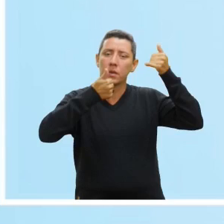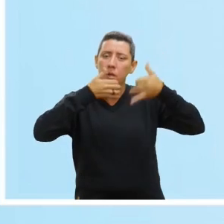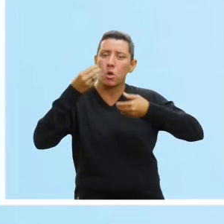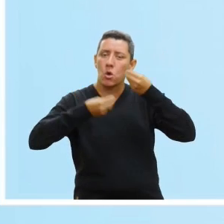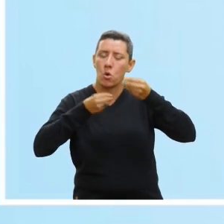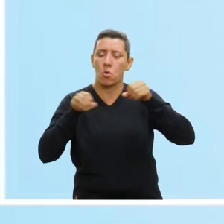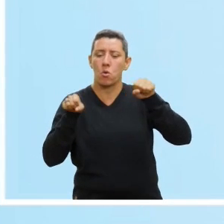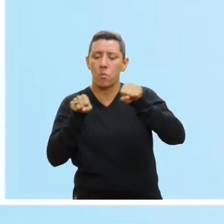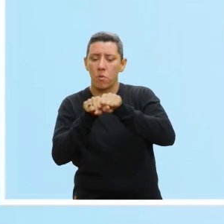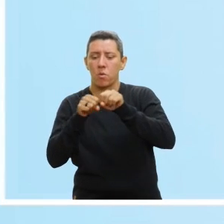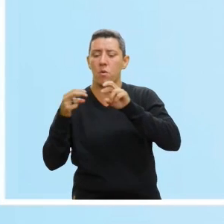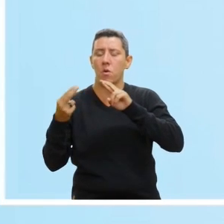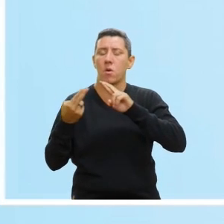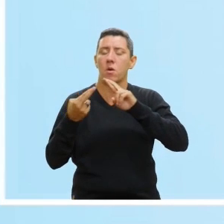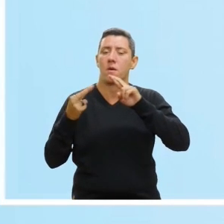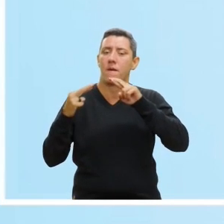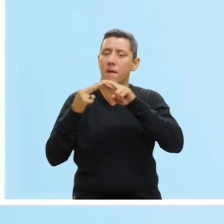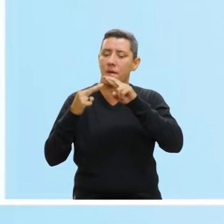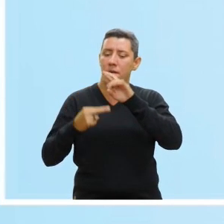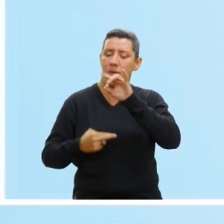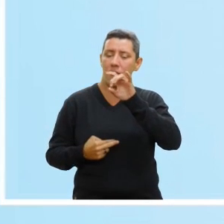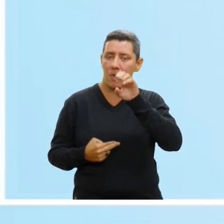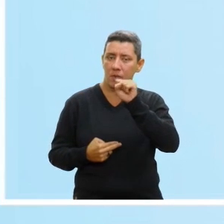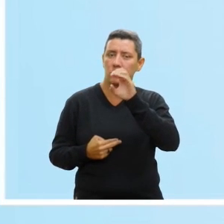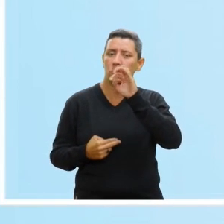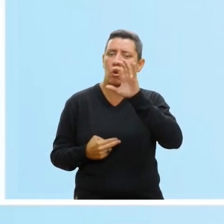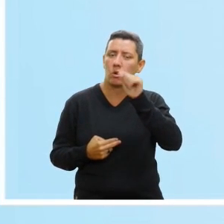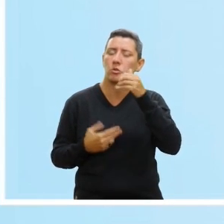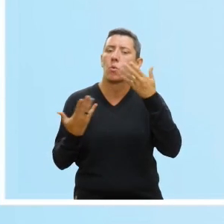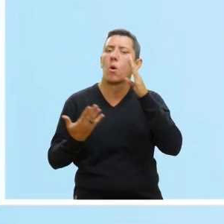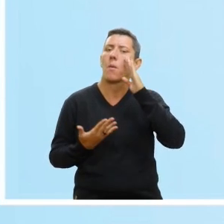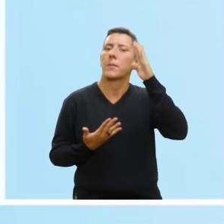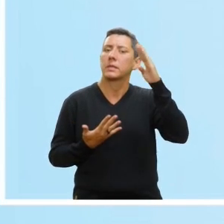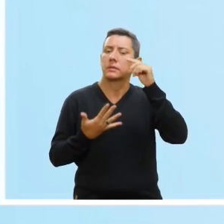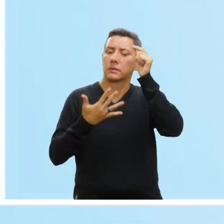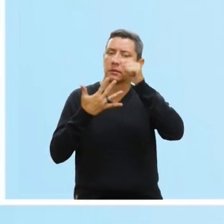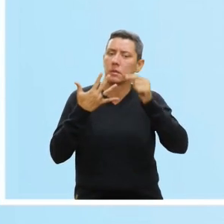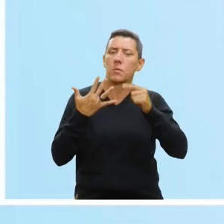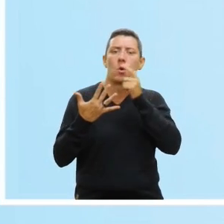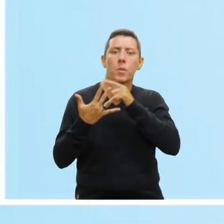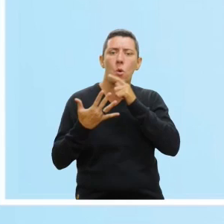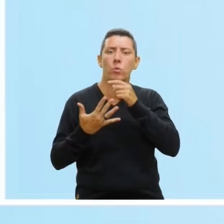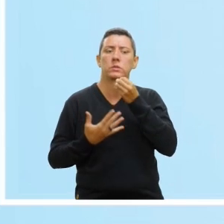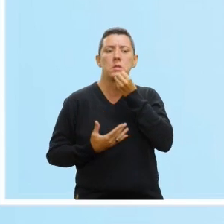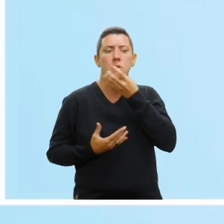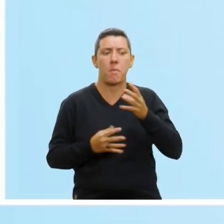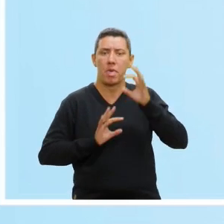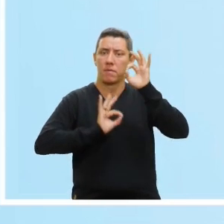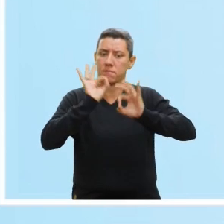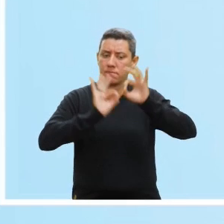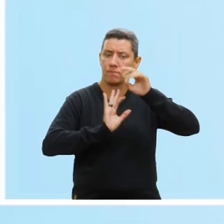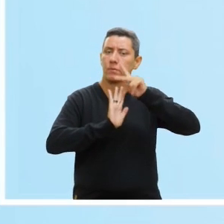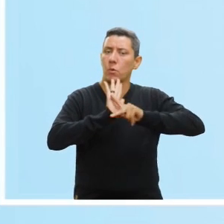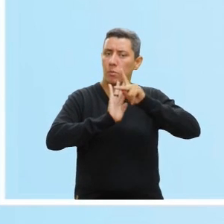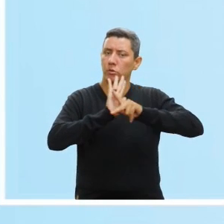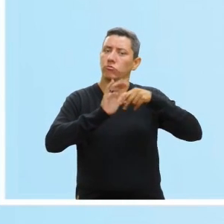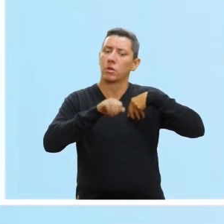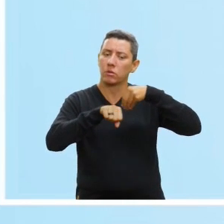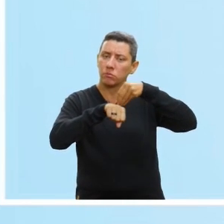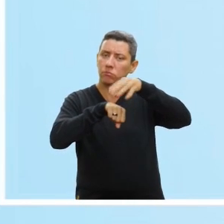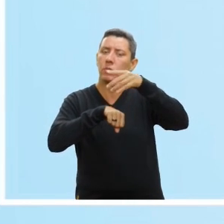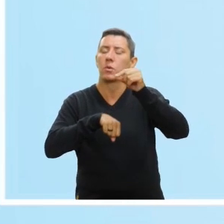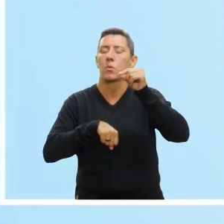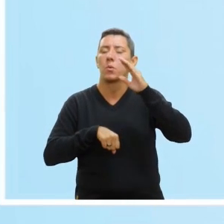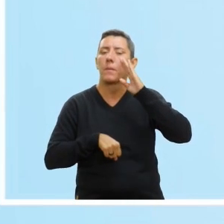como funcionam, né, as premissas que a gente precisa para fazer uma rede boa e saudável. Tá? Acho que a mensagem aqui é interessante a